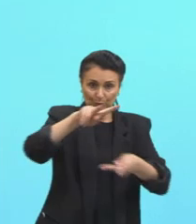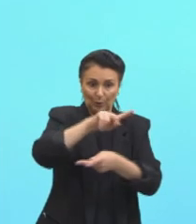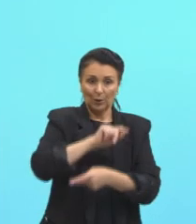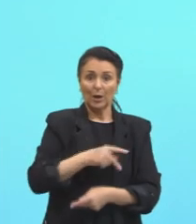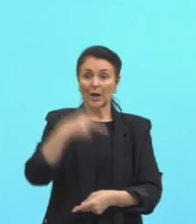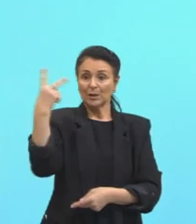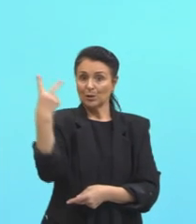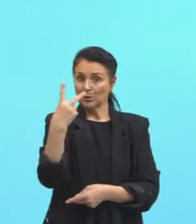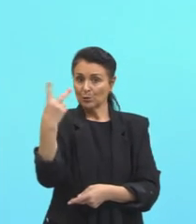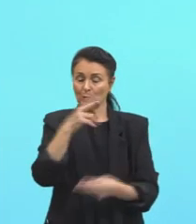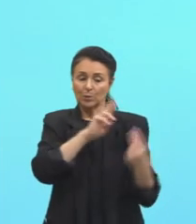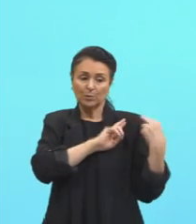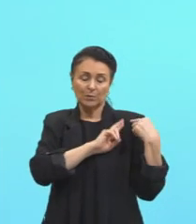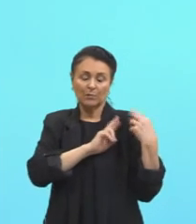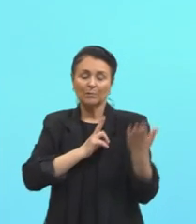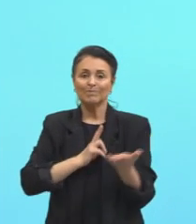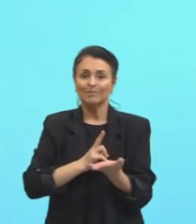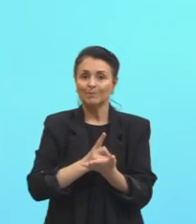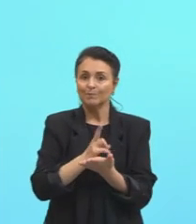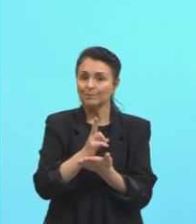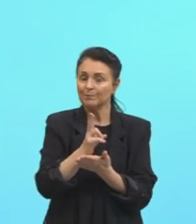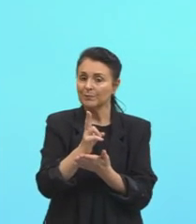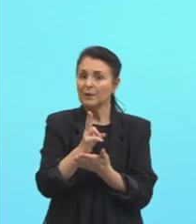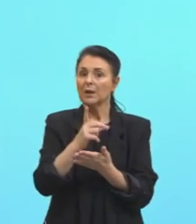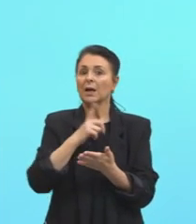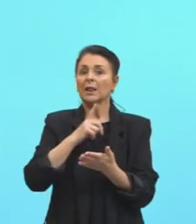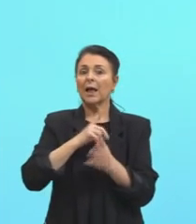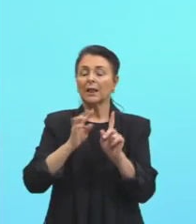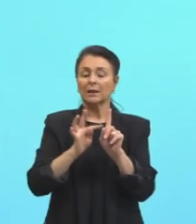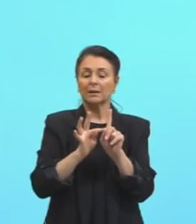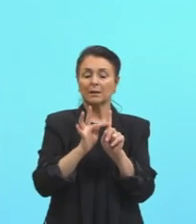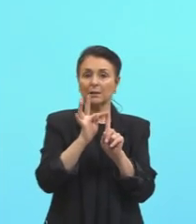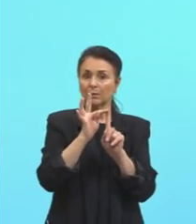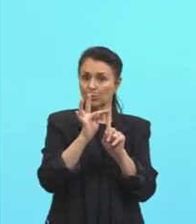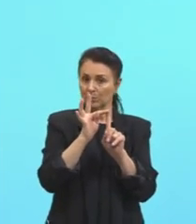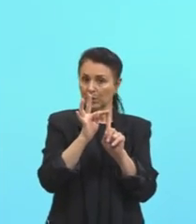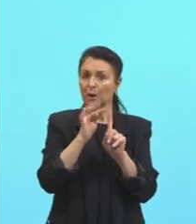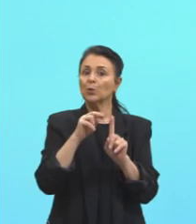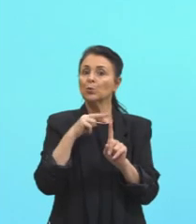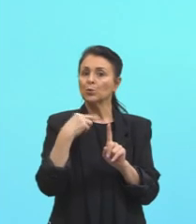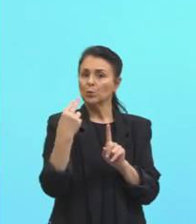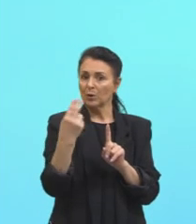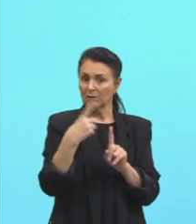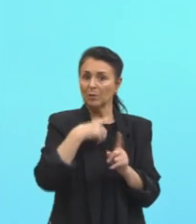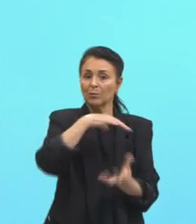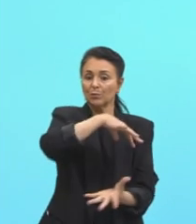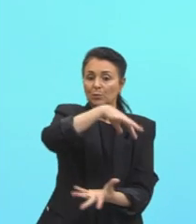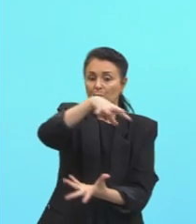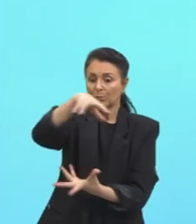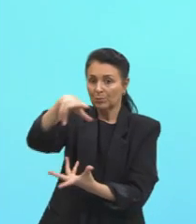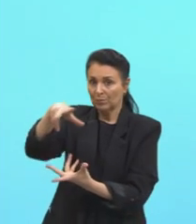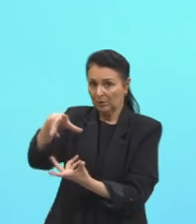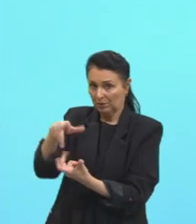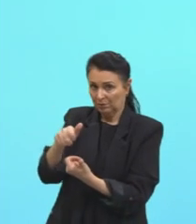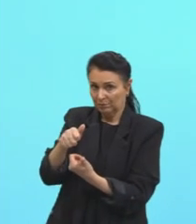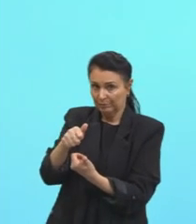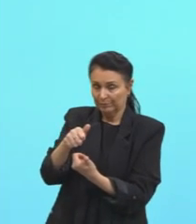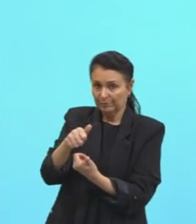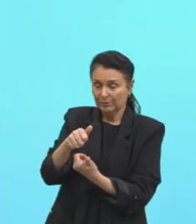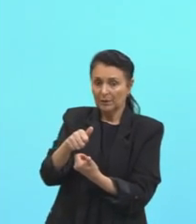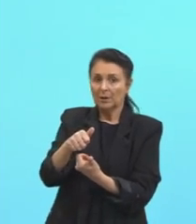responsáveis pela manutenção muitas vezes da temperatura que nós temos aí no planeta Terra tá a gurizada